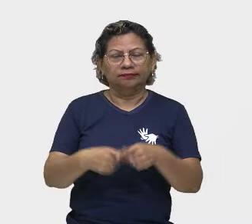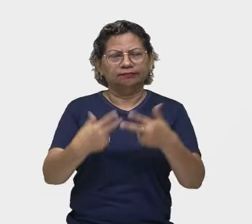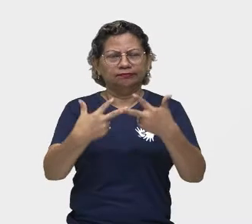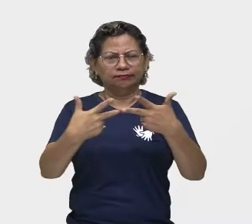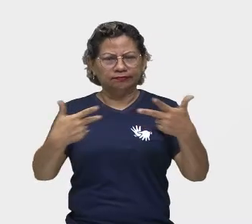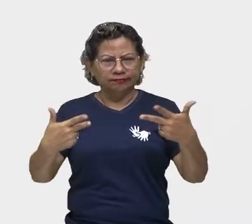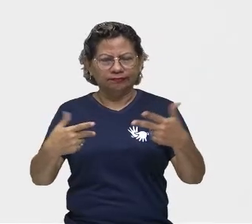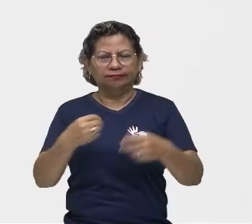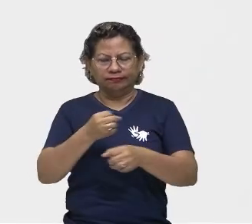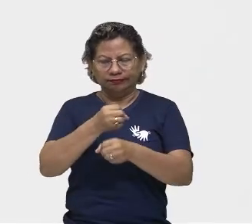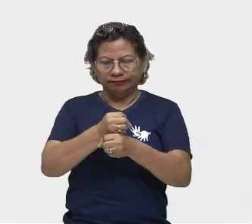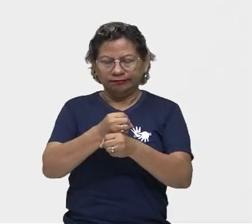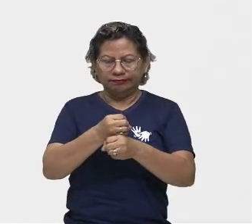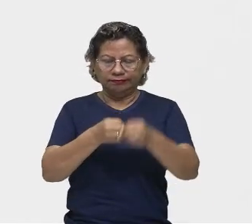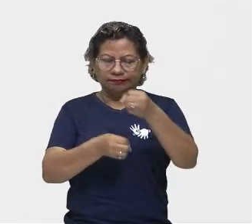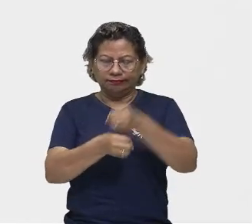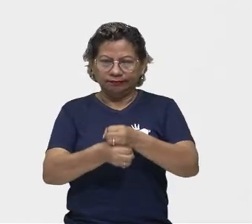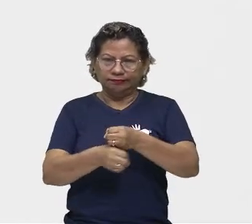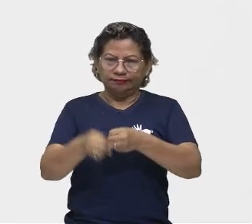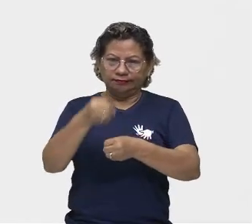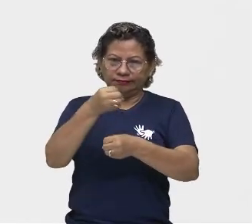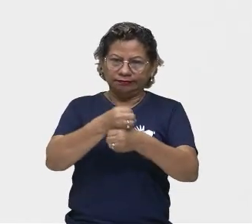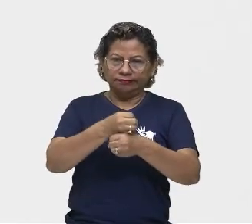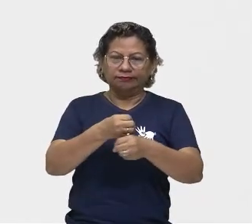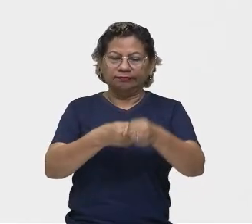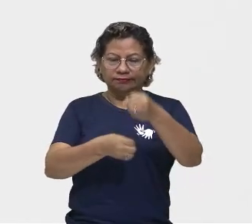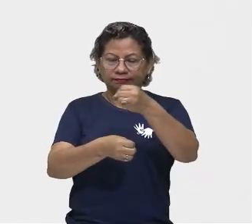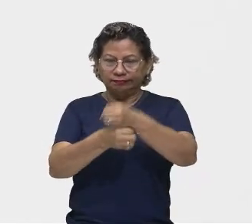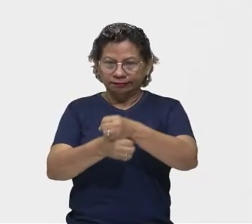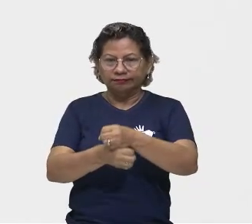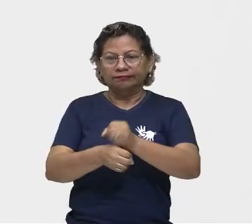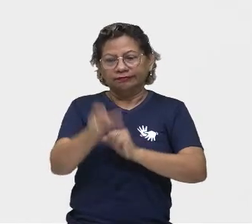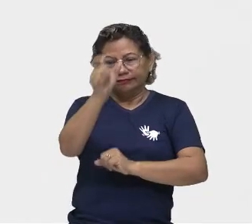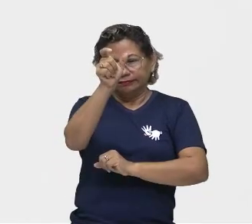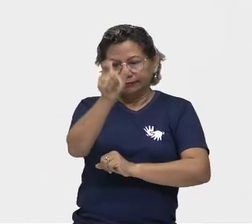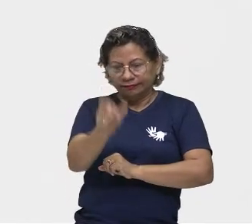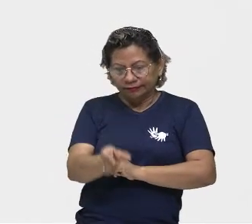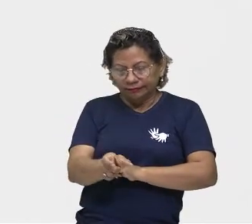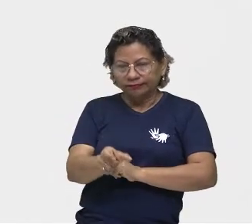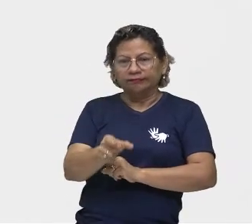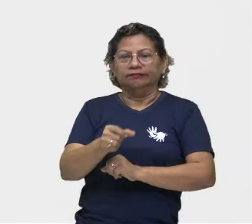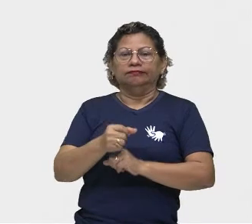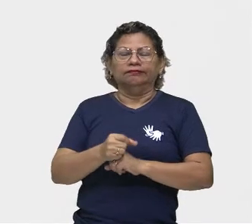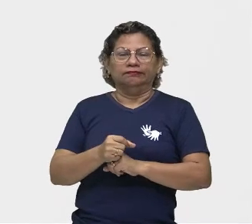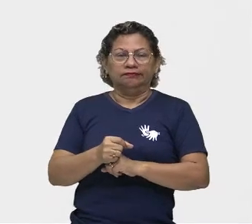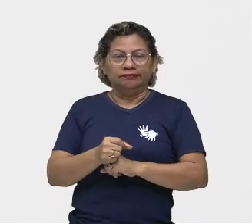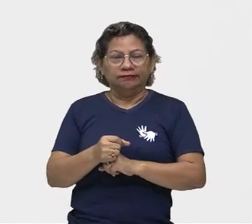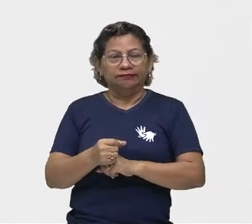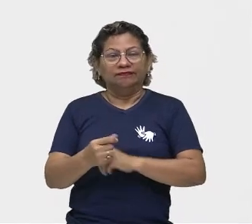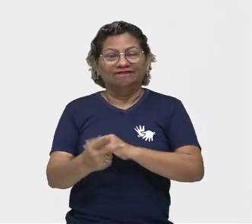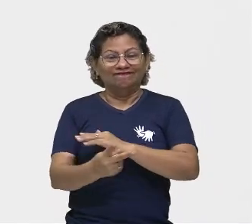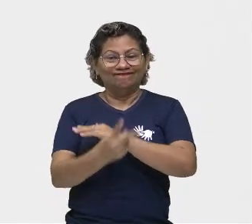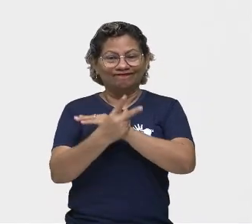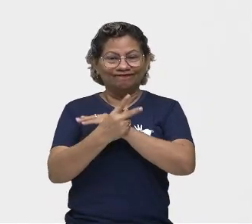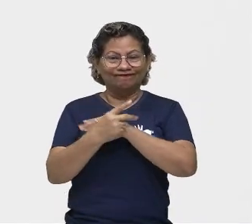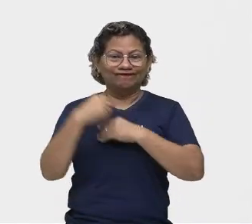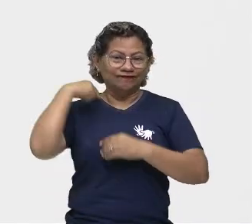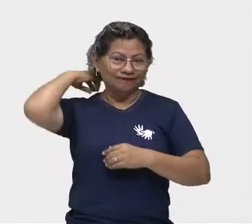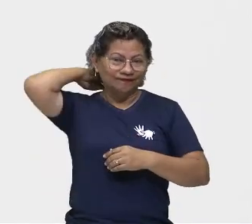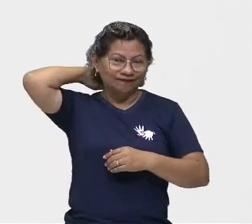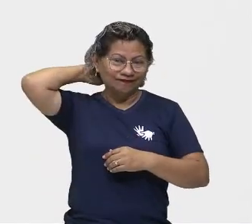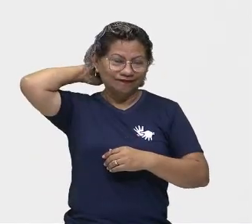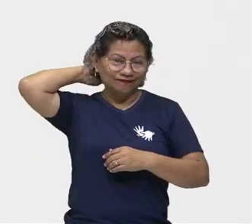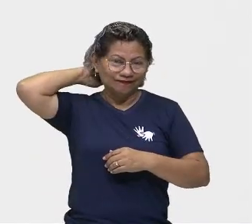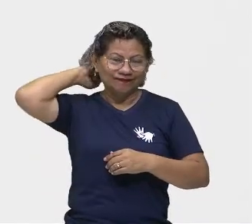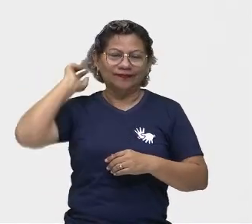observa que a gente inicia aqui ó com as vértebras cervicais Essas aqui que sustentam nosso pescoço logo abaixo